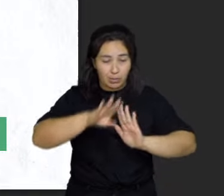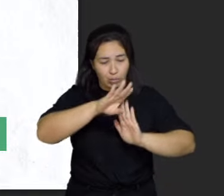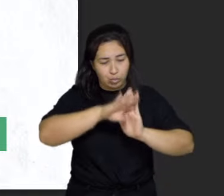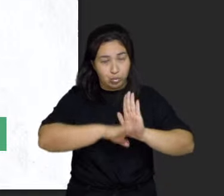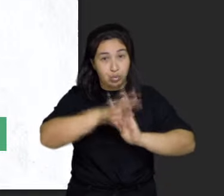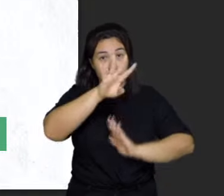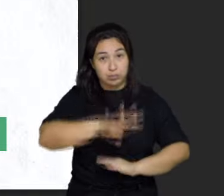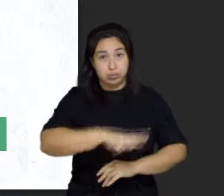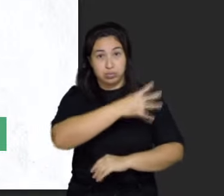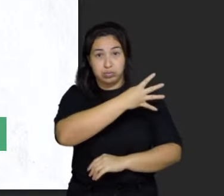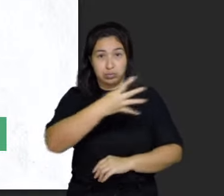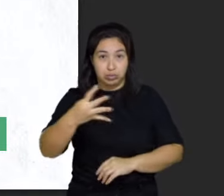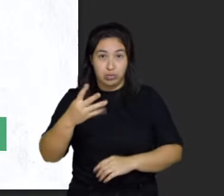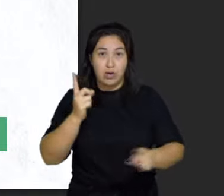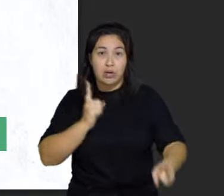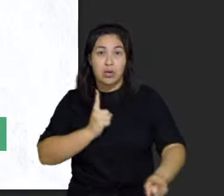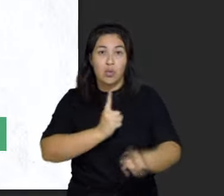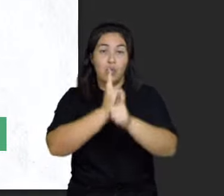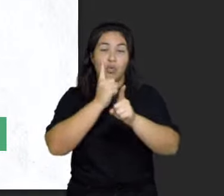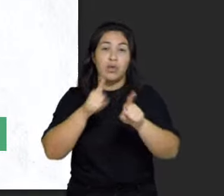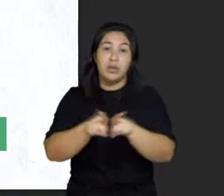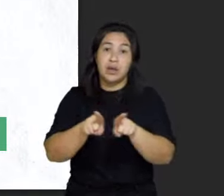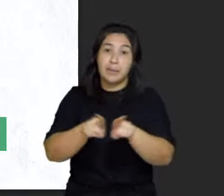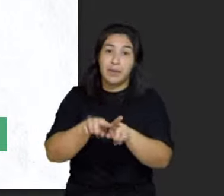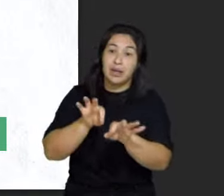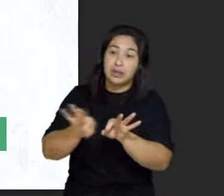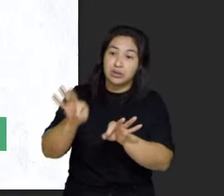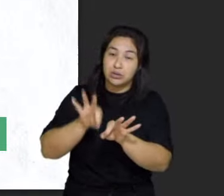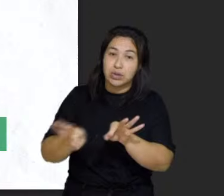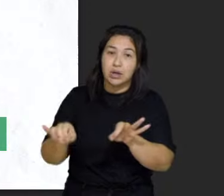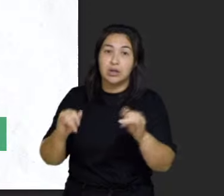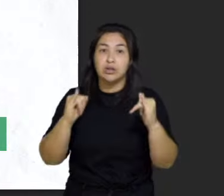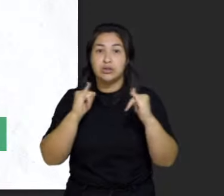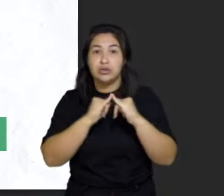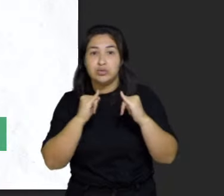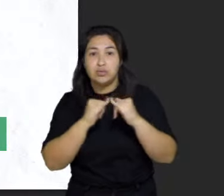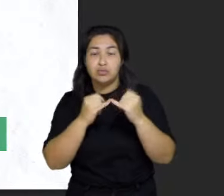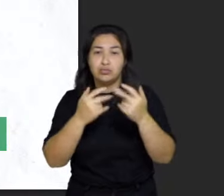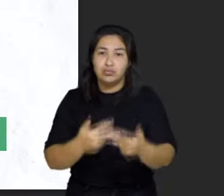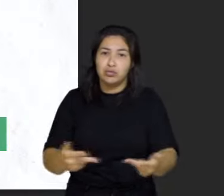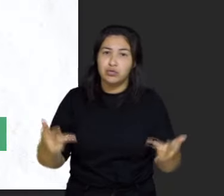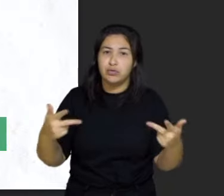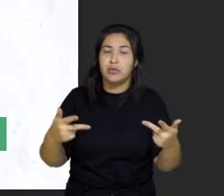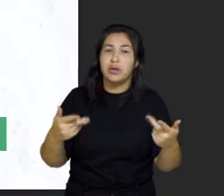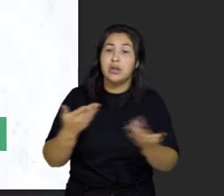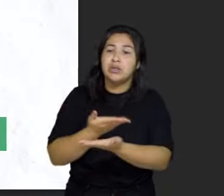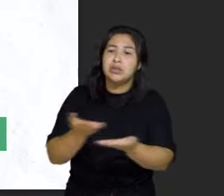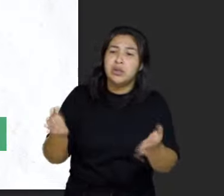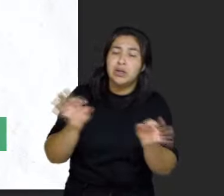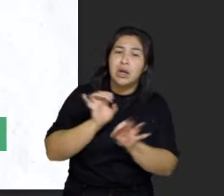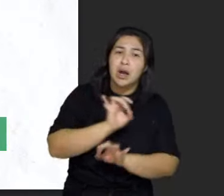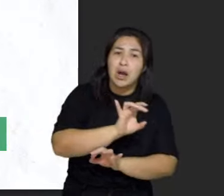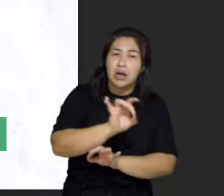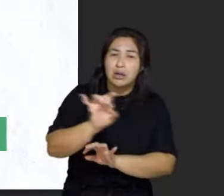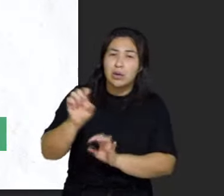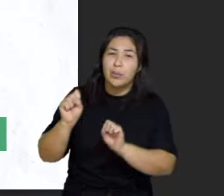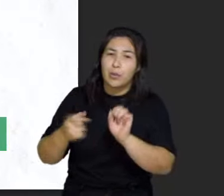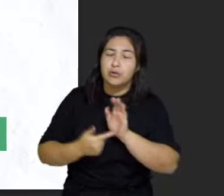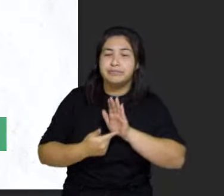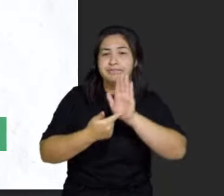encontros com entidades representativas de toda Santa Catarina para apresentar esta oportunidade